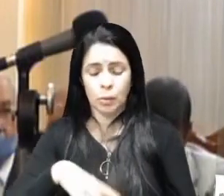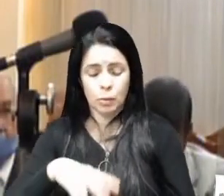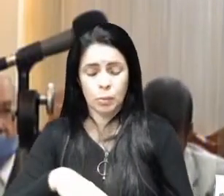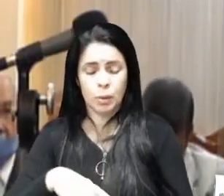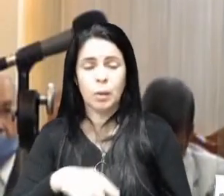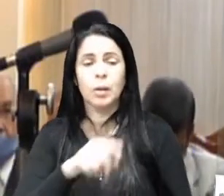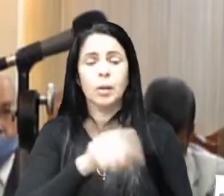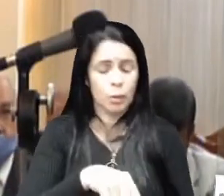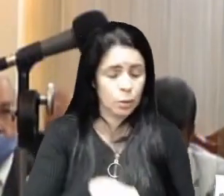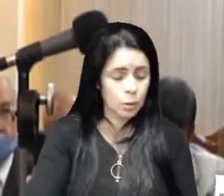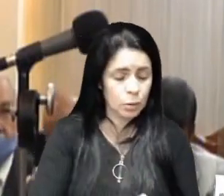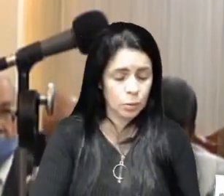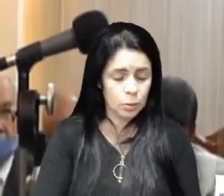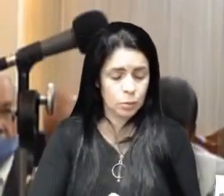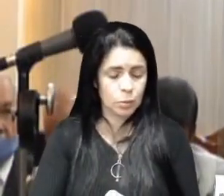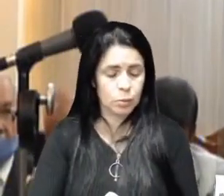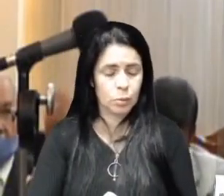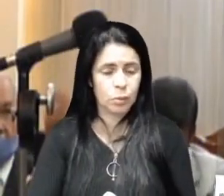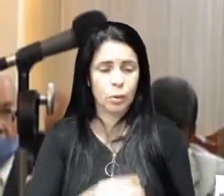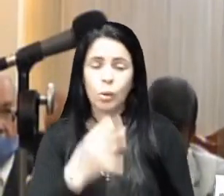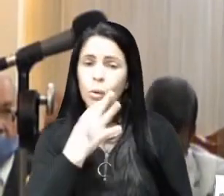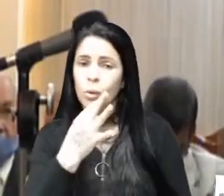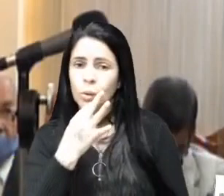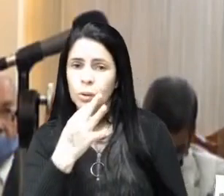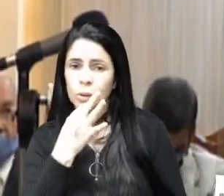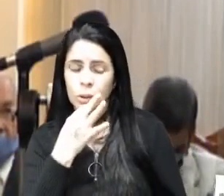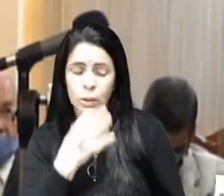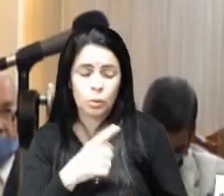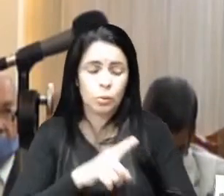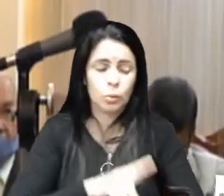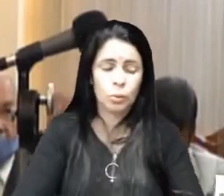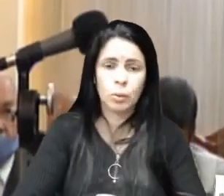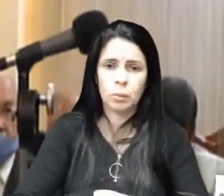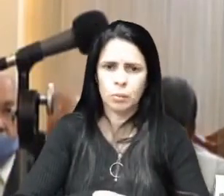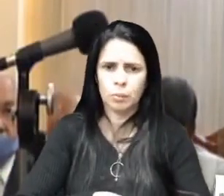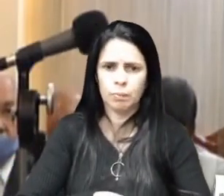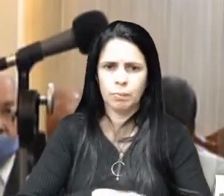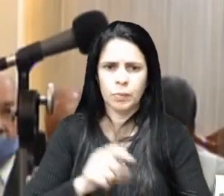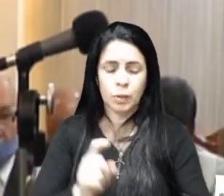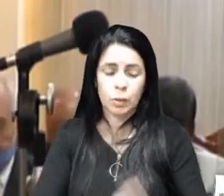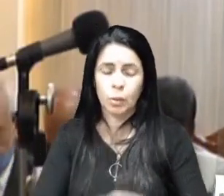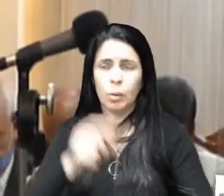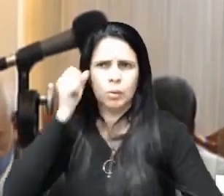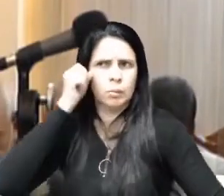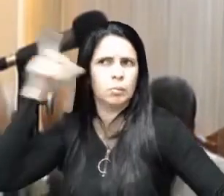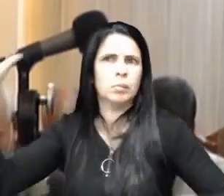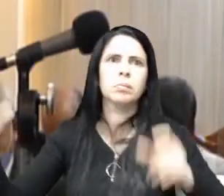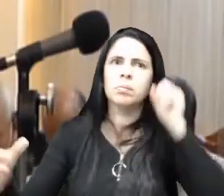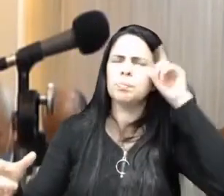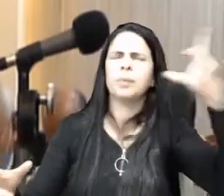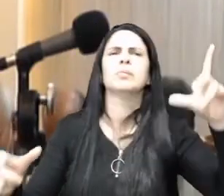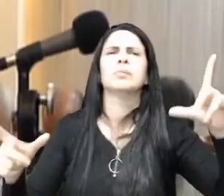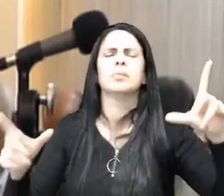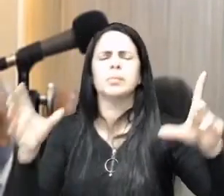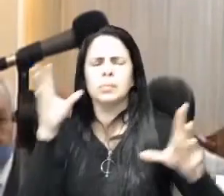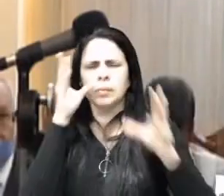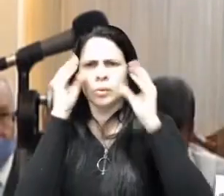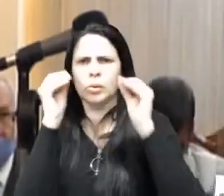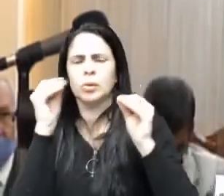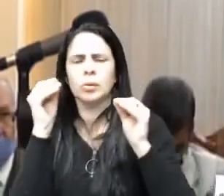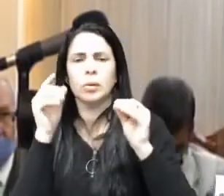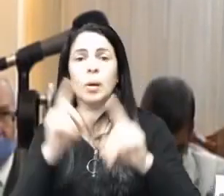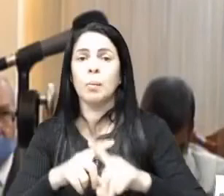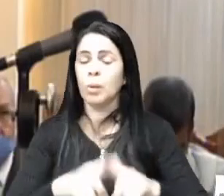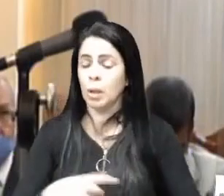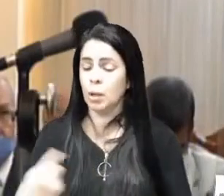conhecendo o tempo, que já é hora de despertarmos do sono, porque a